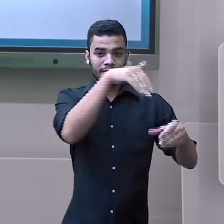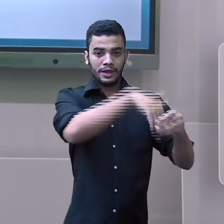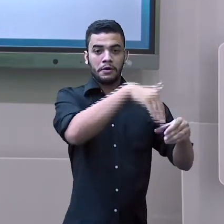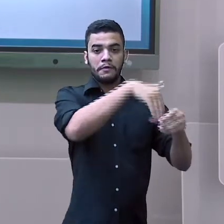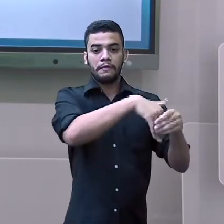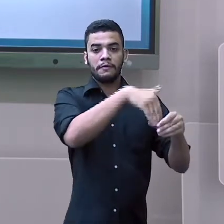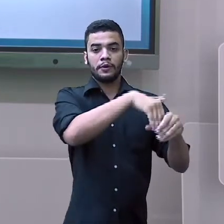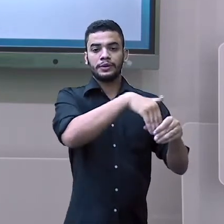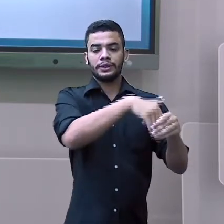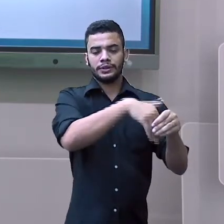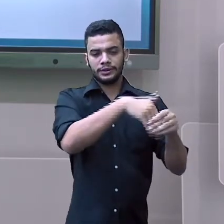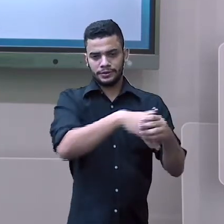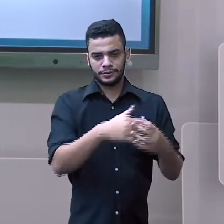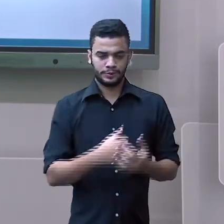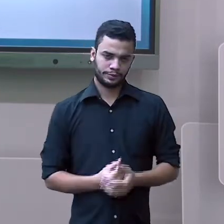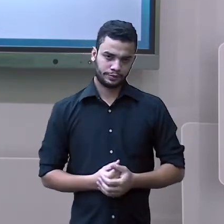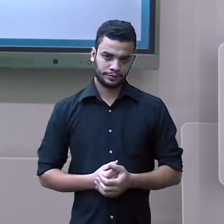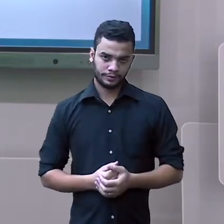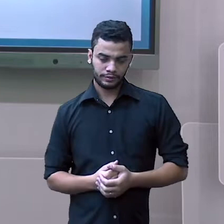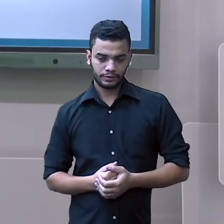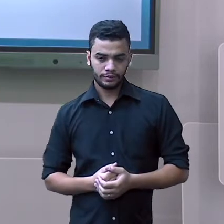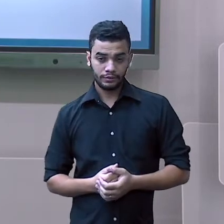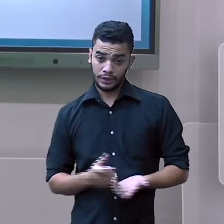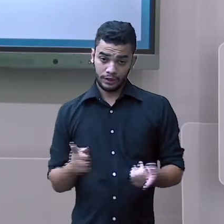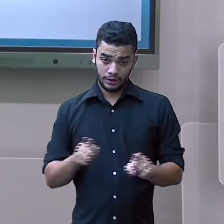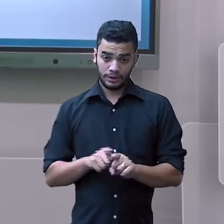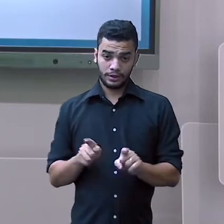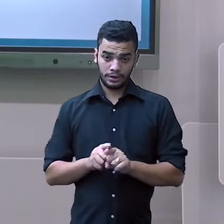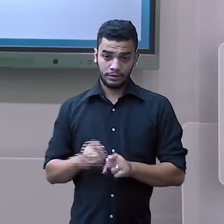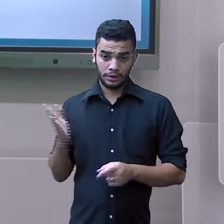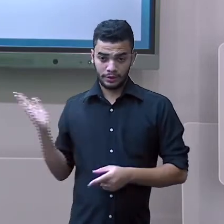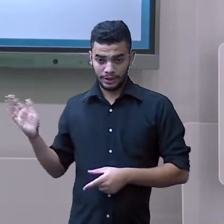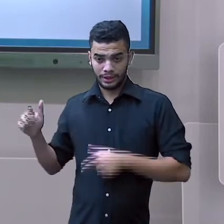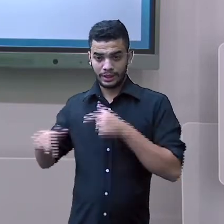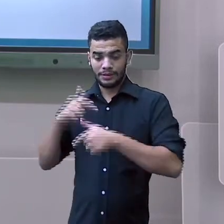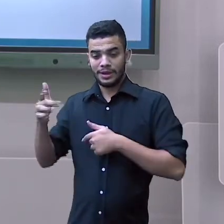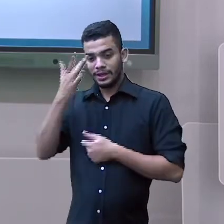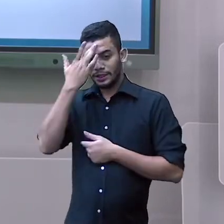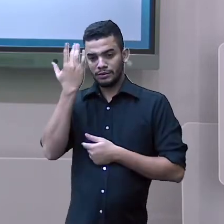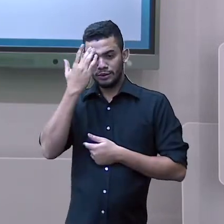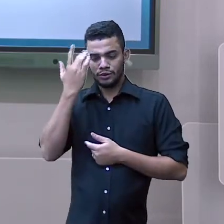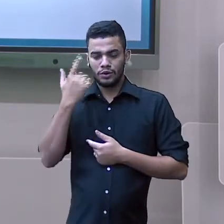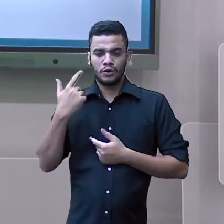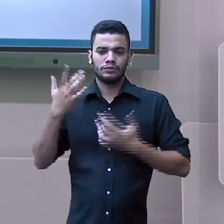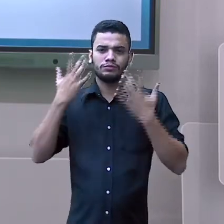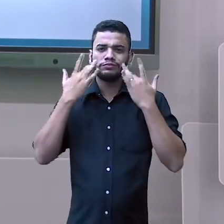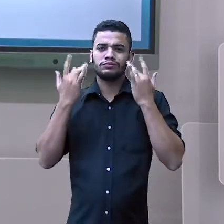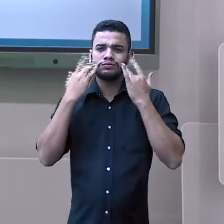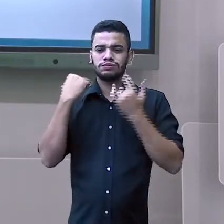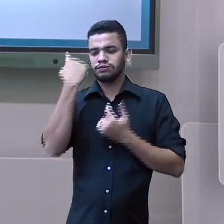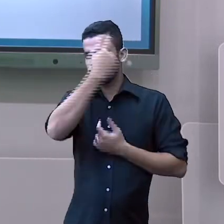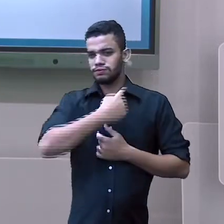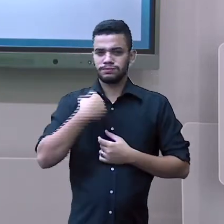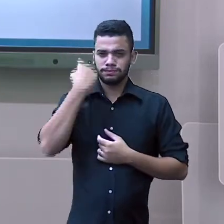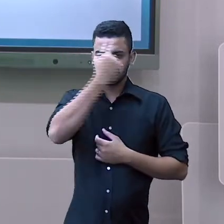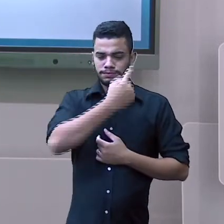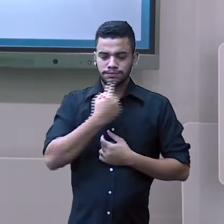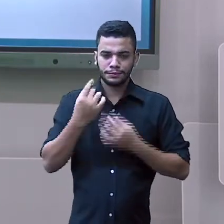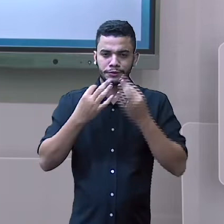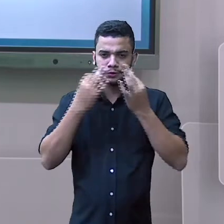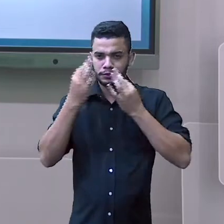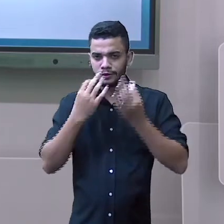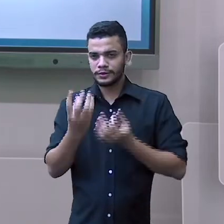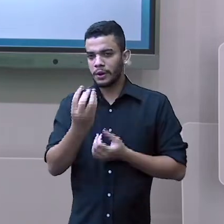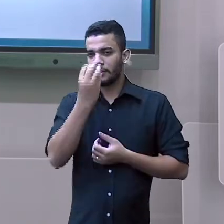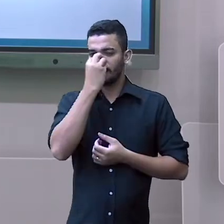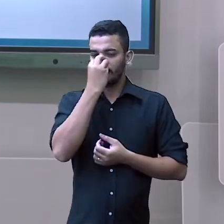temos aqui no nosso Hospital Regional de Governador Valadares algumas pessoas que se vestem como essas daqui e